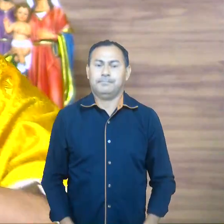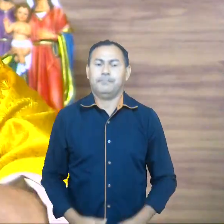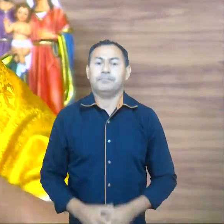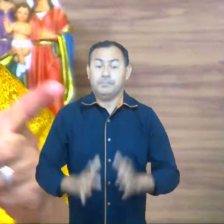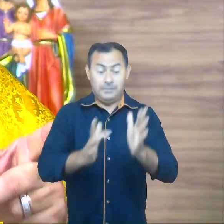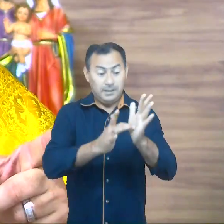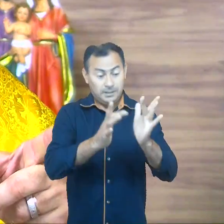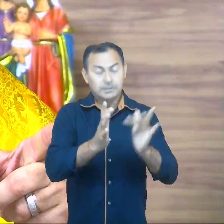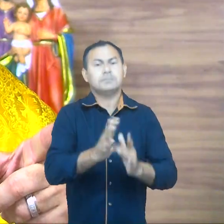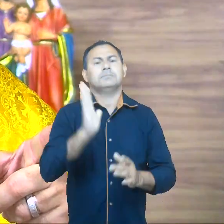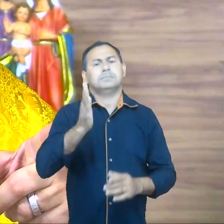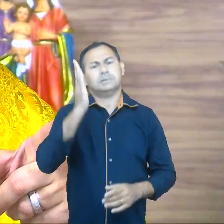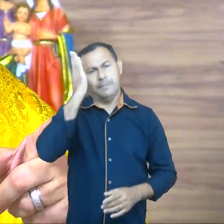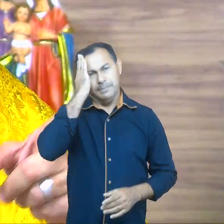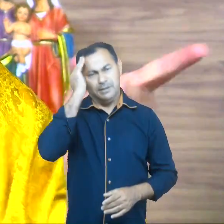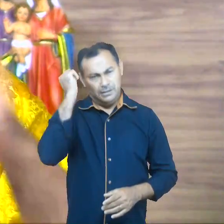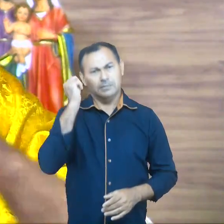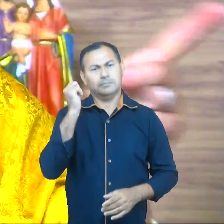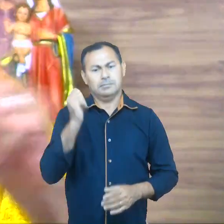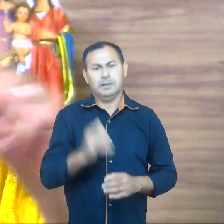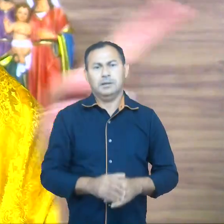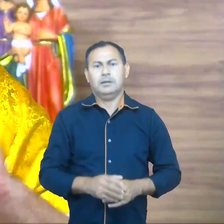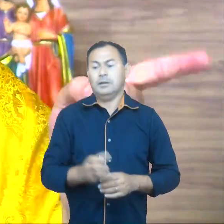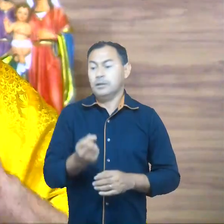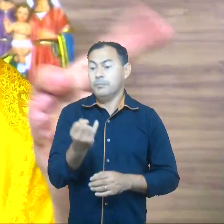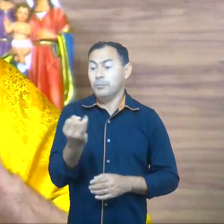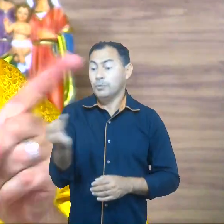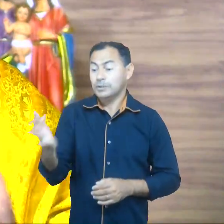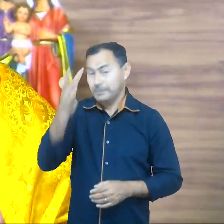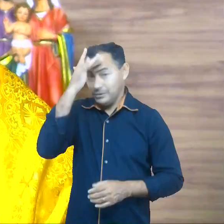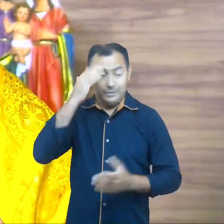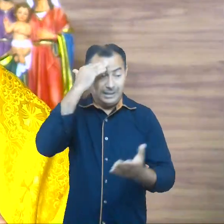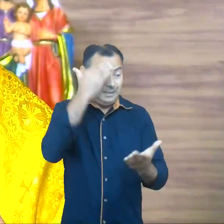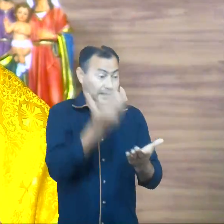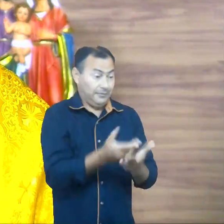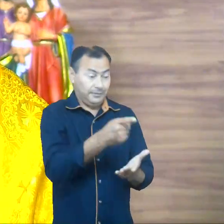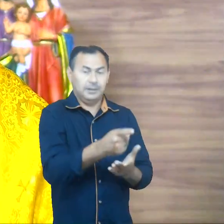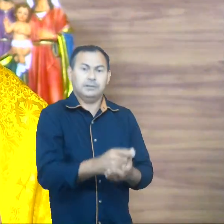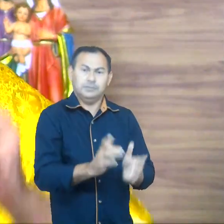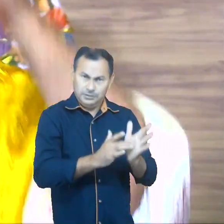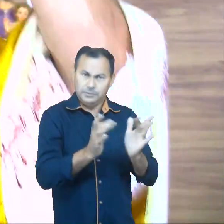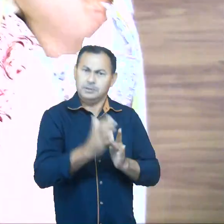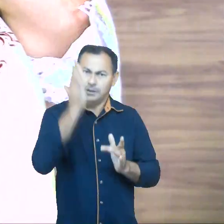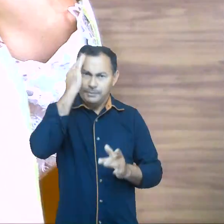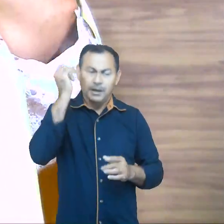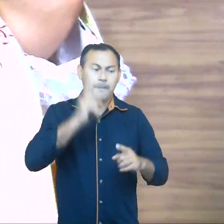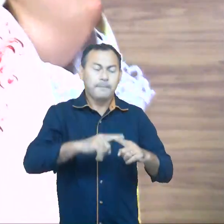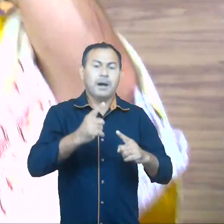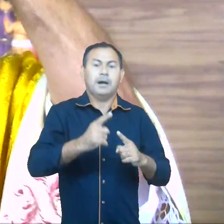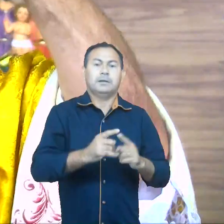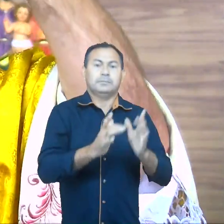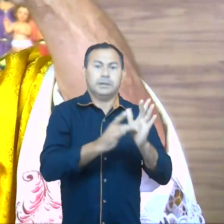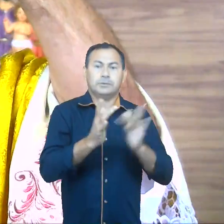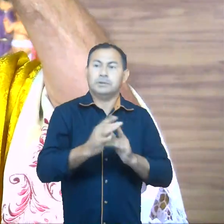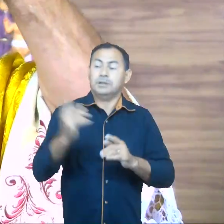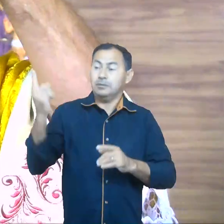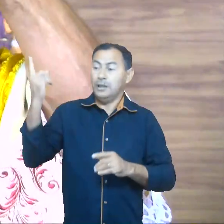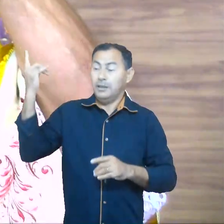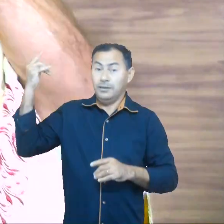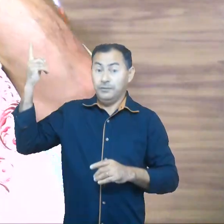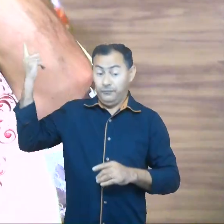Jesus sabia que muitos ali não iam acreditar nele, mas ele, como enviado do